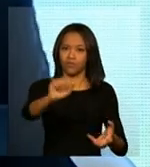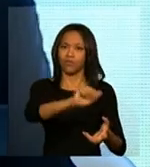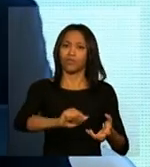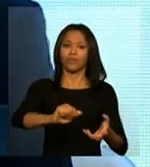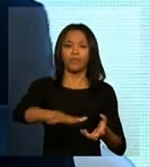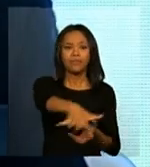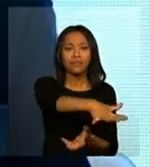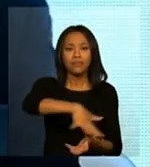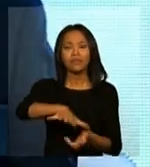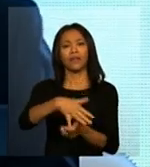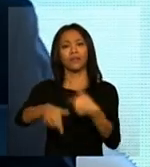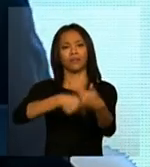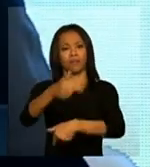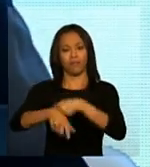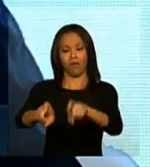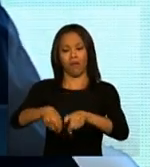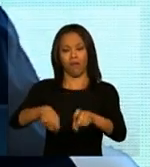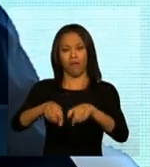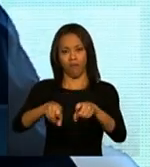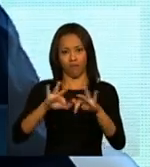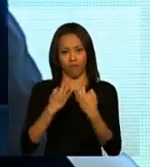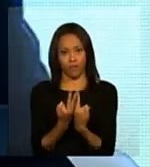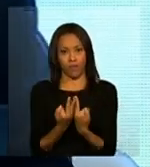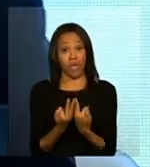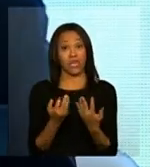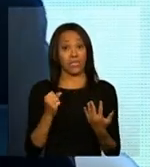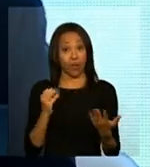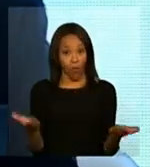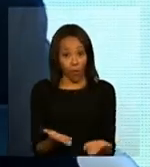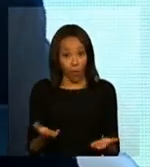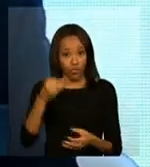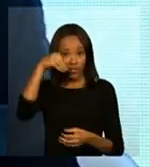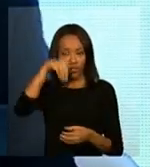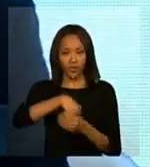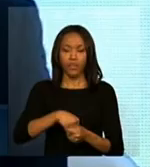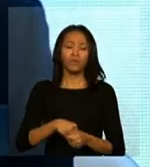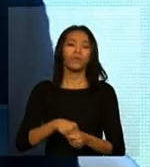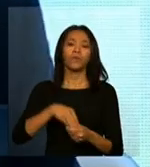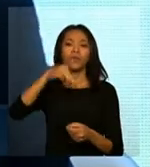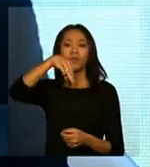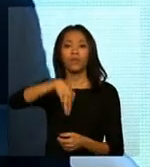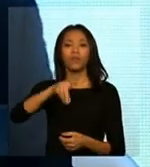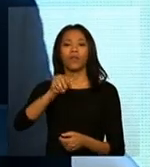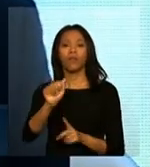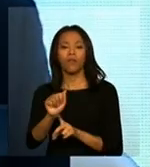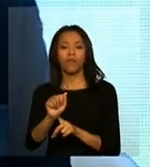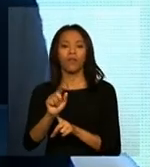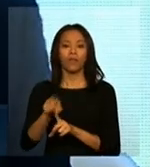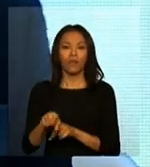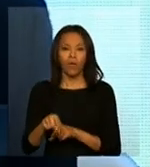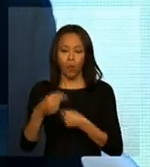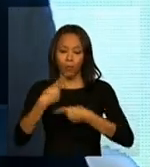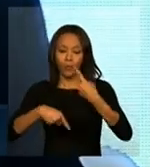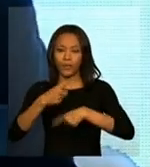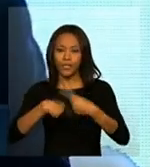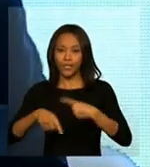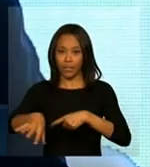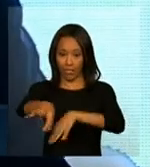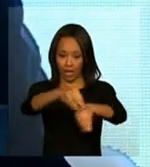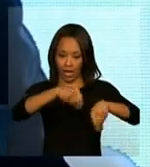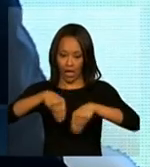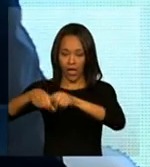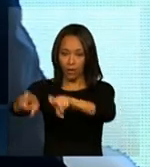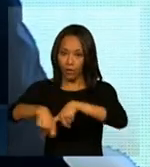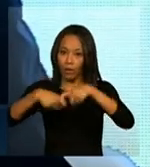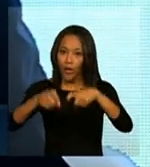ver a tal ponto que hoje, dentro do MDA, a política de assistência técnica e extensão rural teve que dialogar com isso